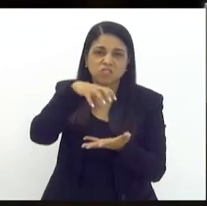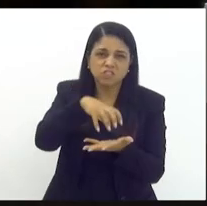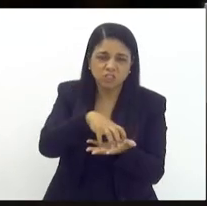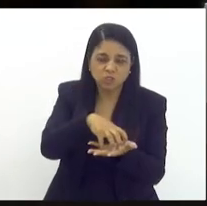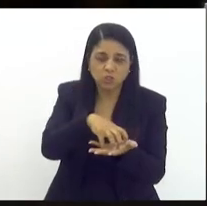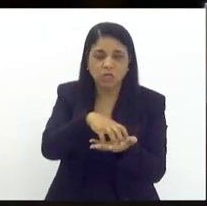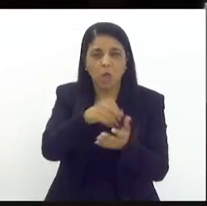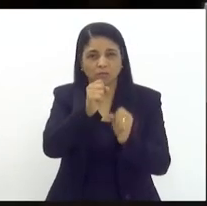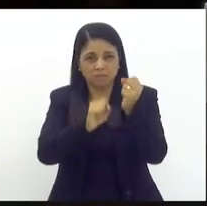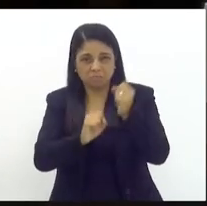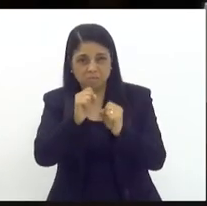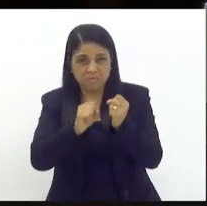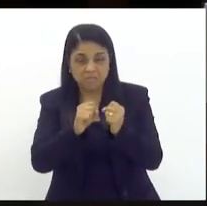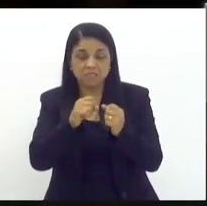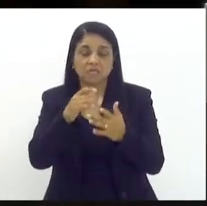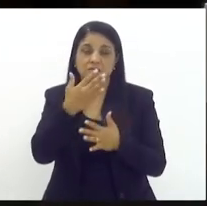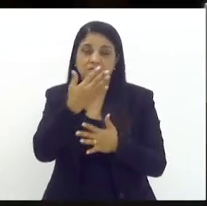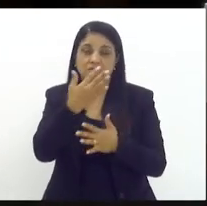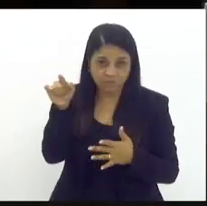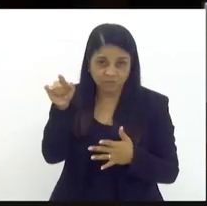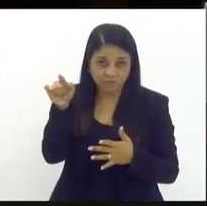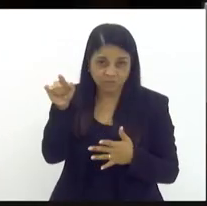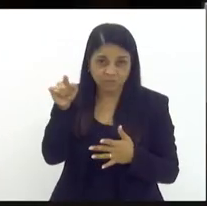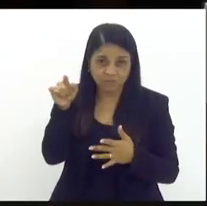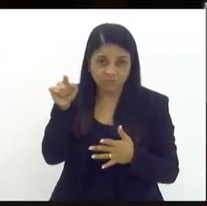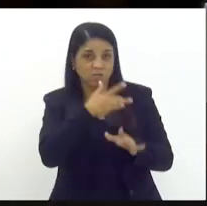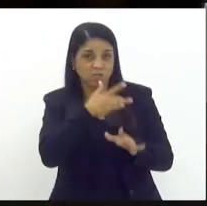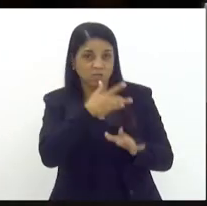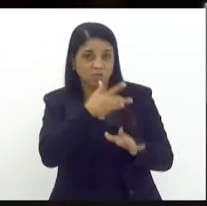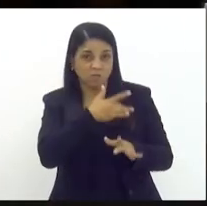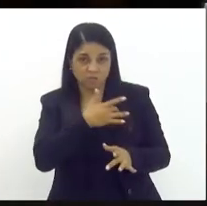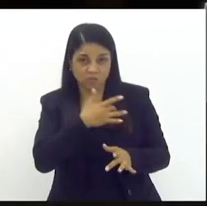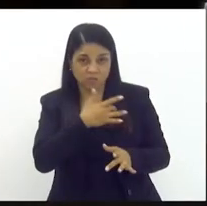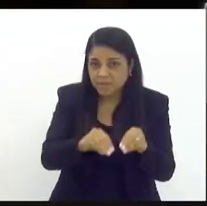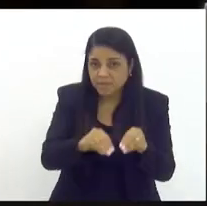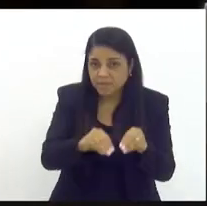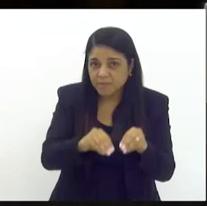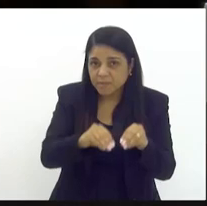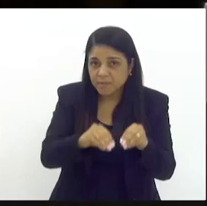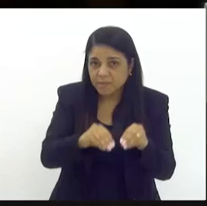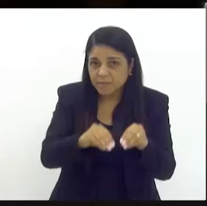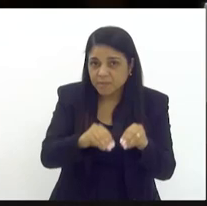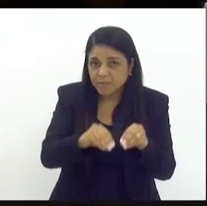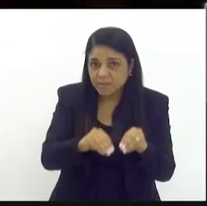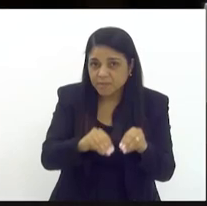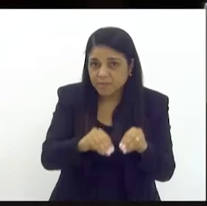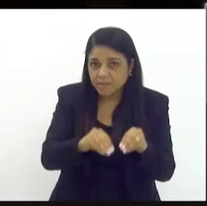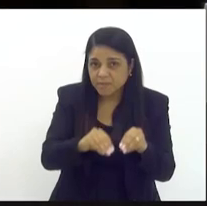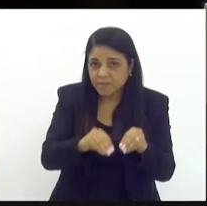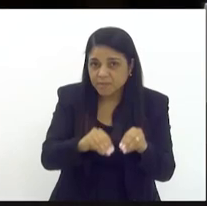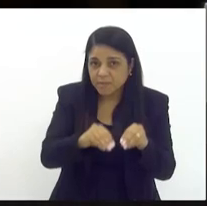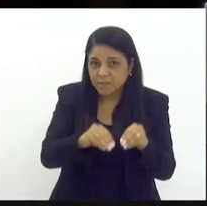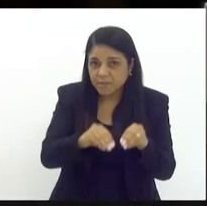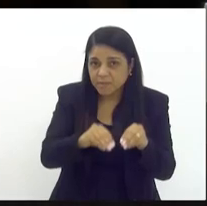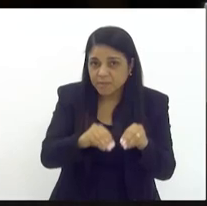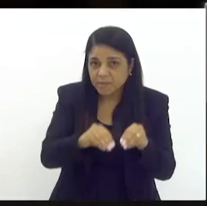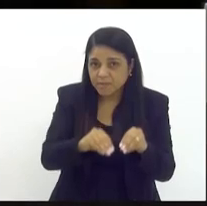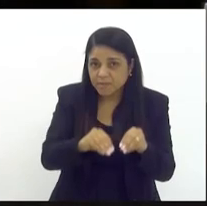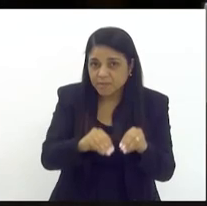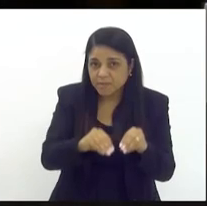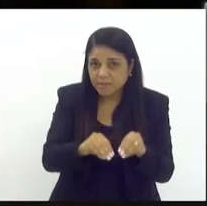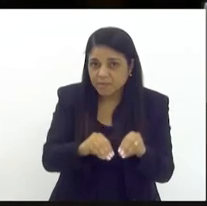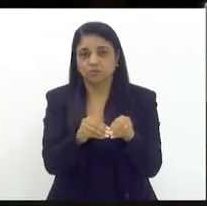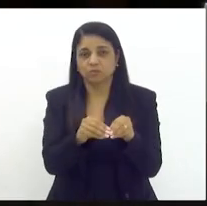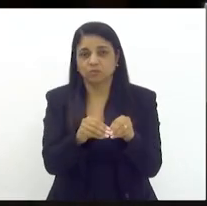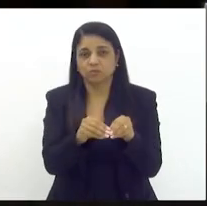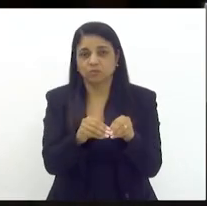todo mundo da saúde educação em especial da Saúde ficou muito com medo das fontes de financiamento serem prejudicadas e